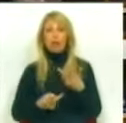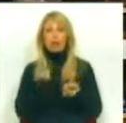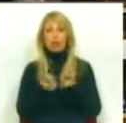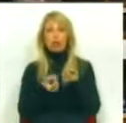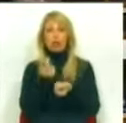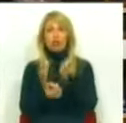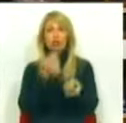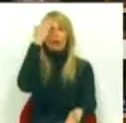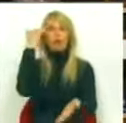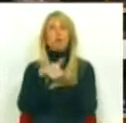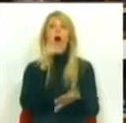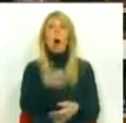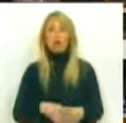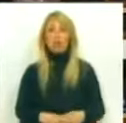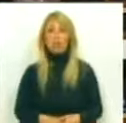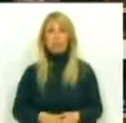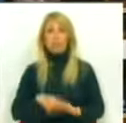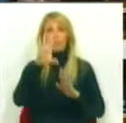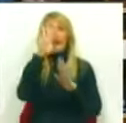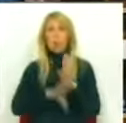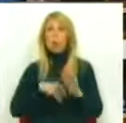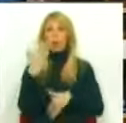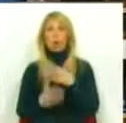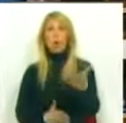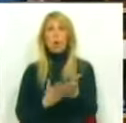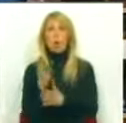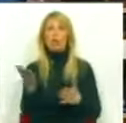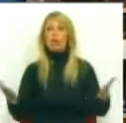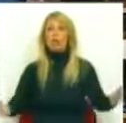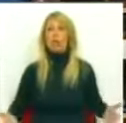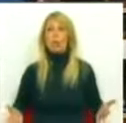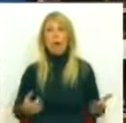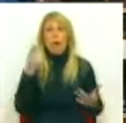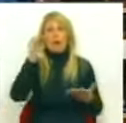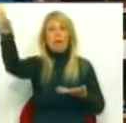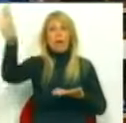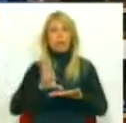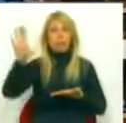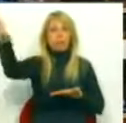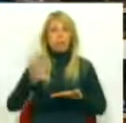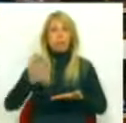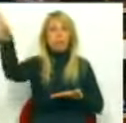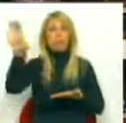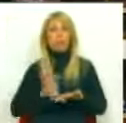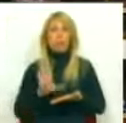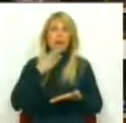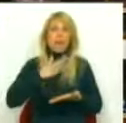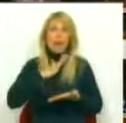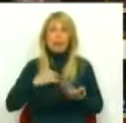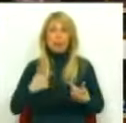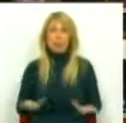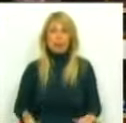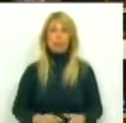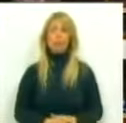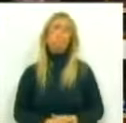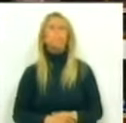intercalares resultam as condições para continuarmos a receber as tranches subsequentes dos empréstimos que contraímos. Bem. Às vezes,